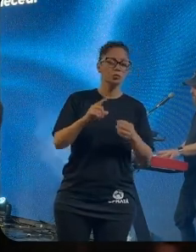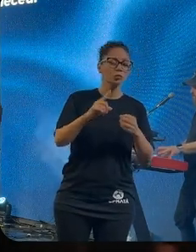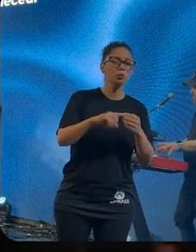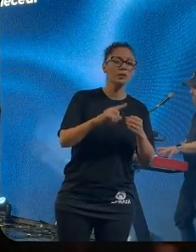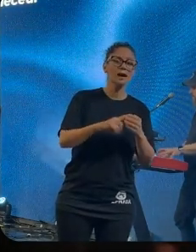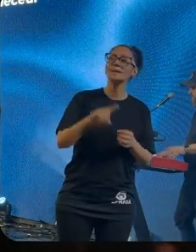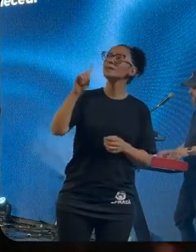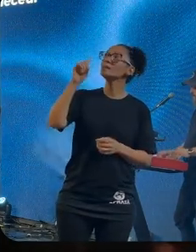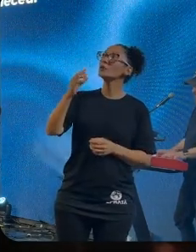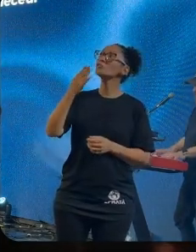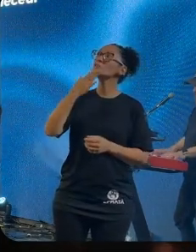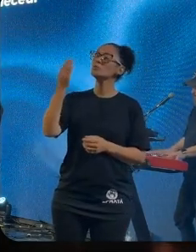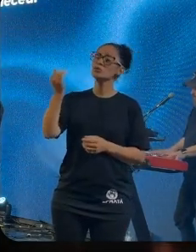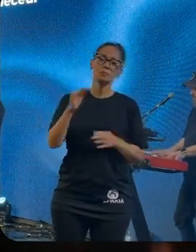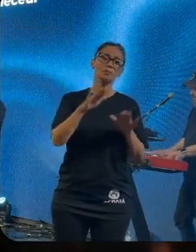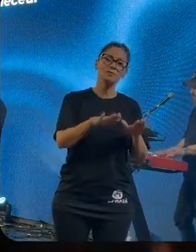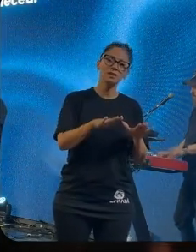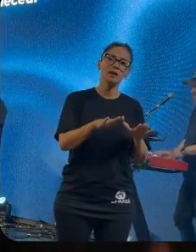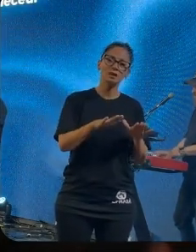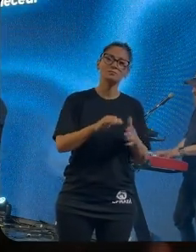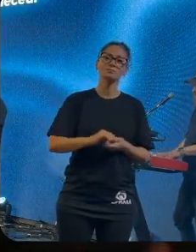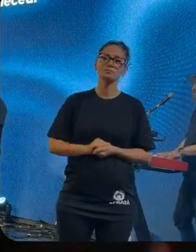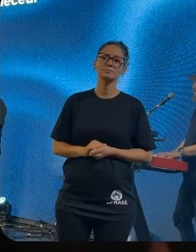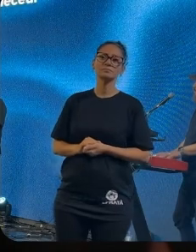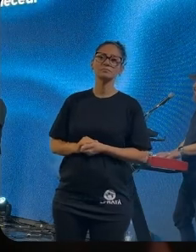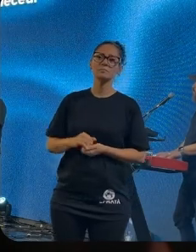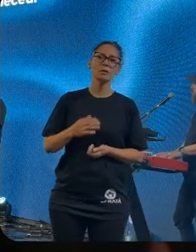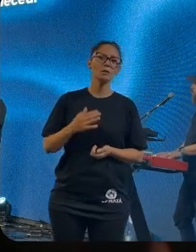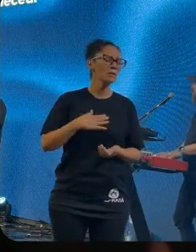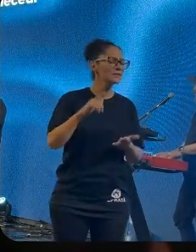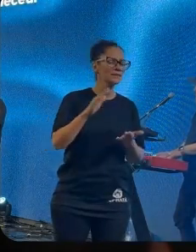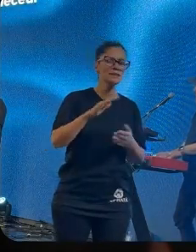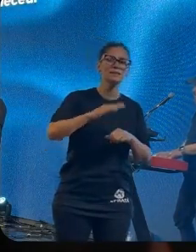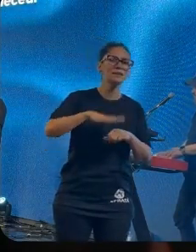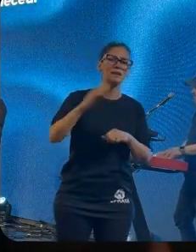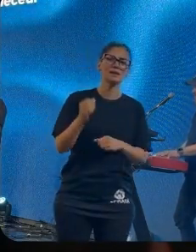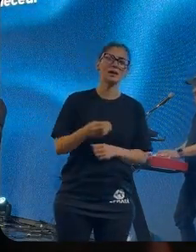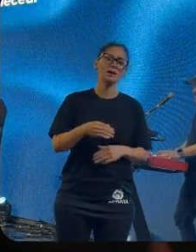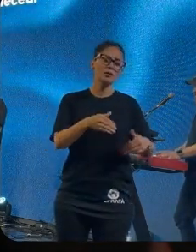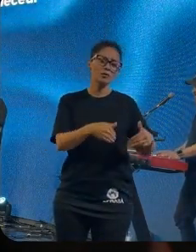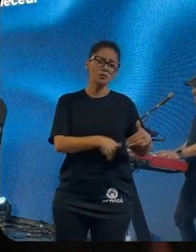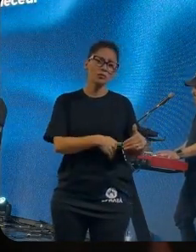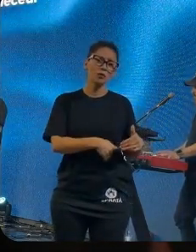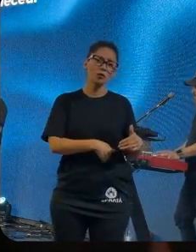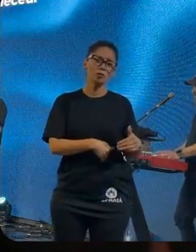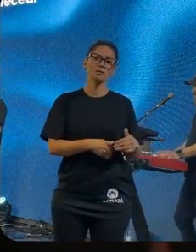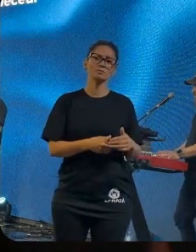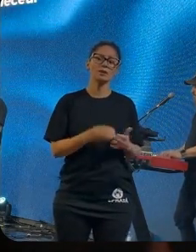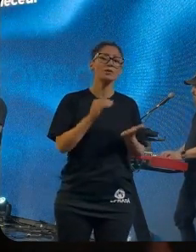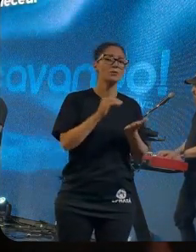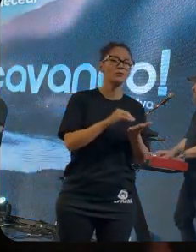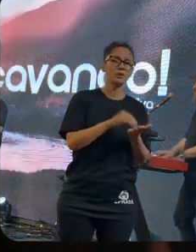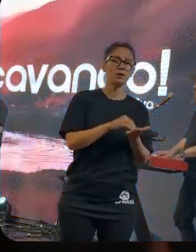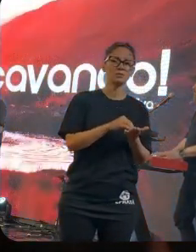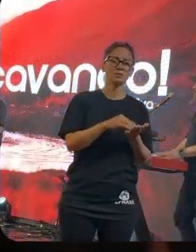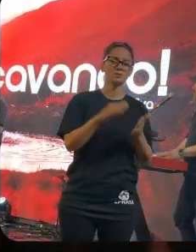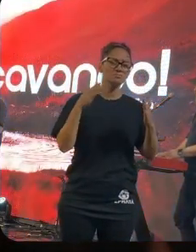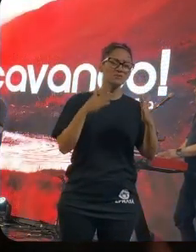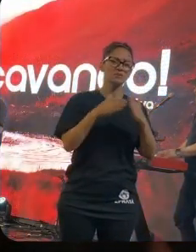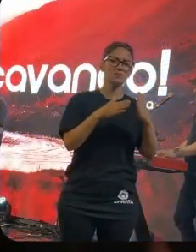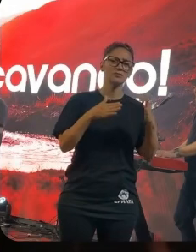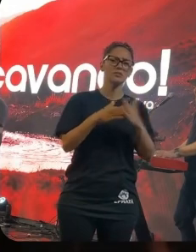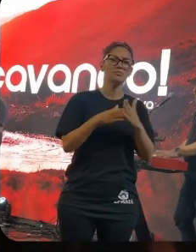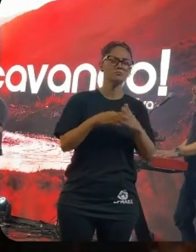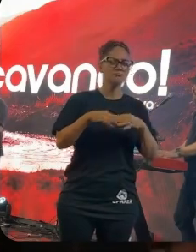ficar. Por mais que o lugar tenha escassez, por mais que o lugar tenha fome, por mais que tenham desafios no lugar, eu prefiro ficar no